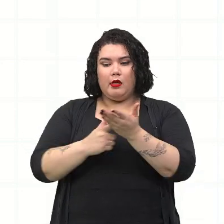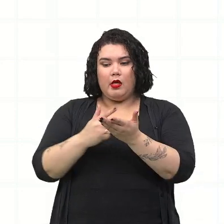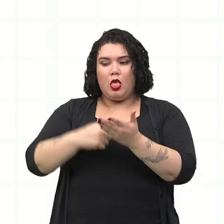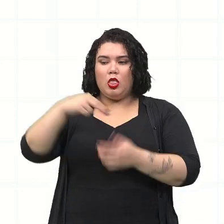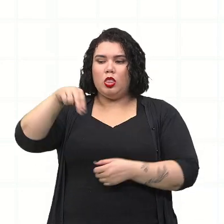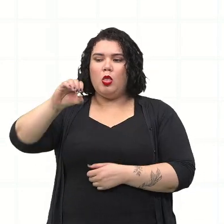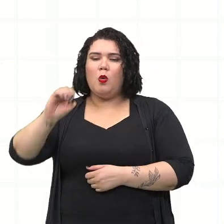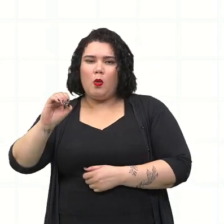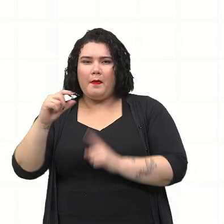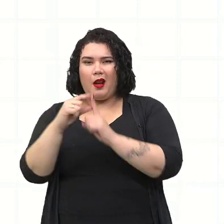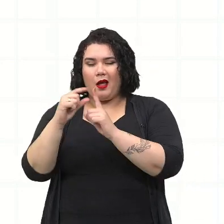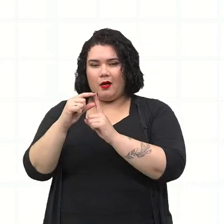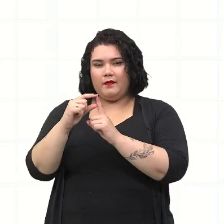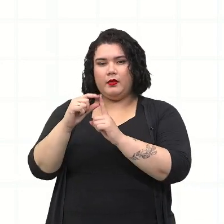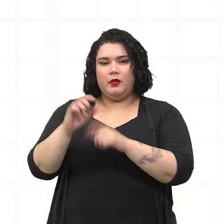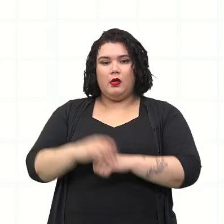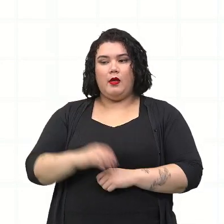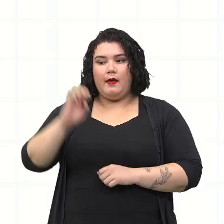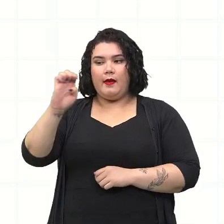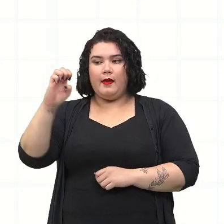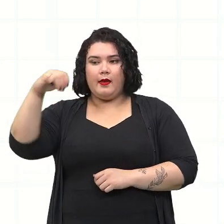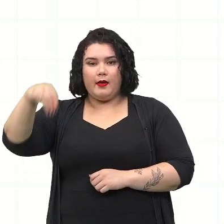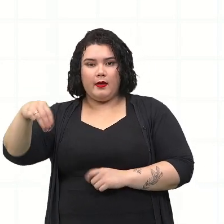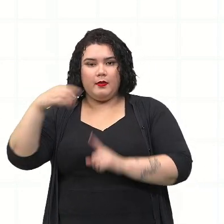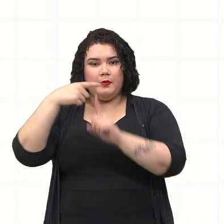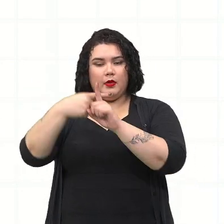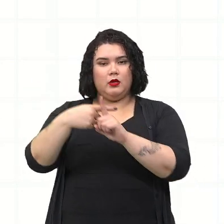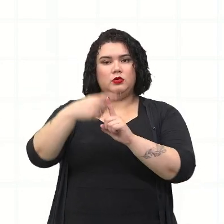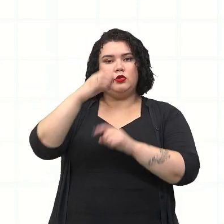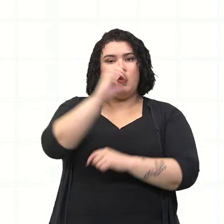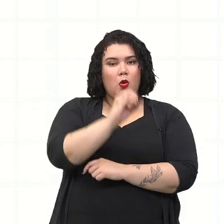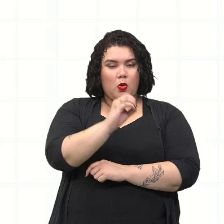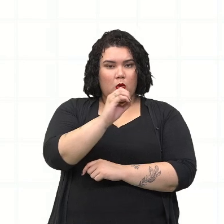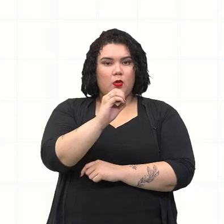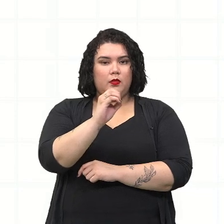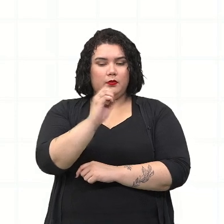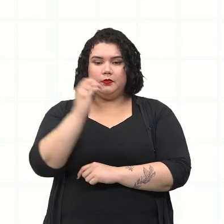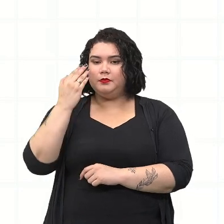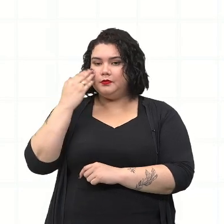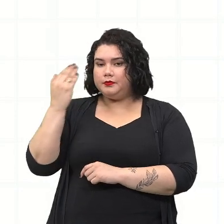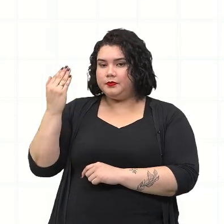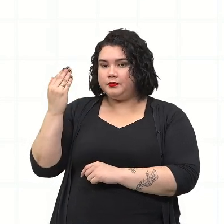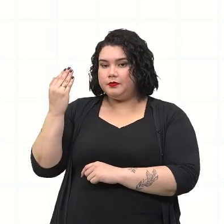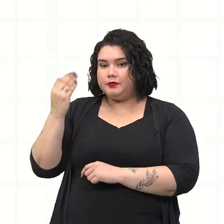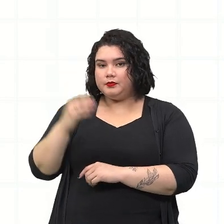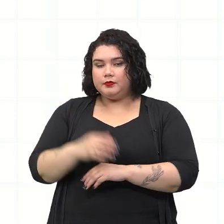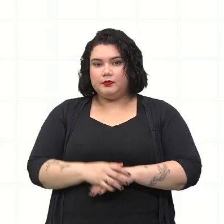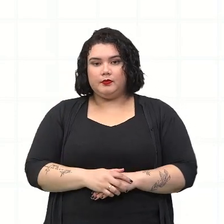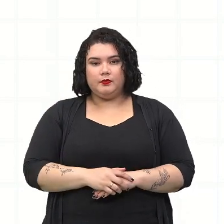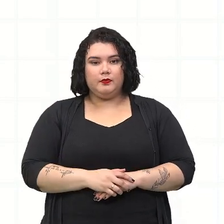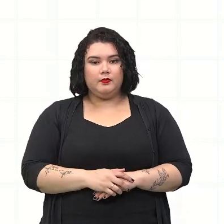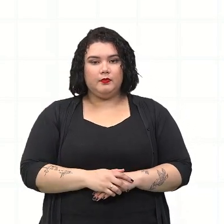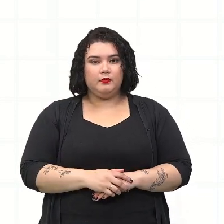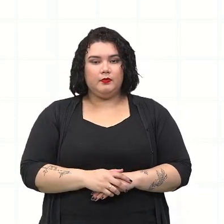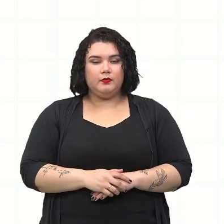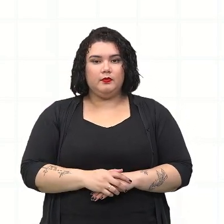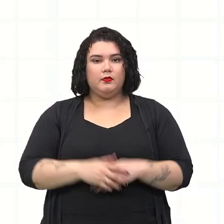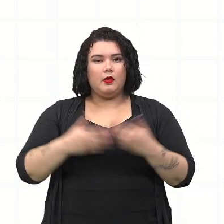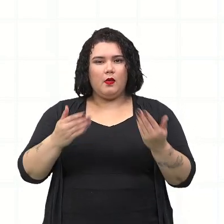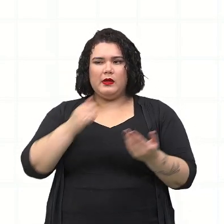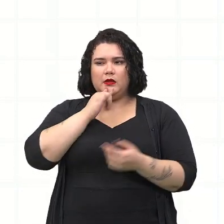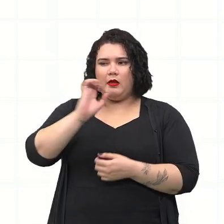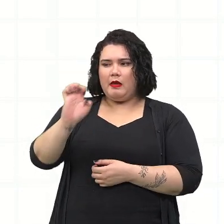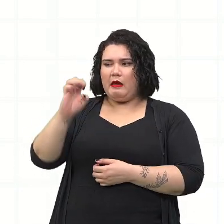armário, mas eu estou fundindo. Eu encontrei o livro em o armário. Só que ninguém fala em o armário. As